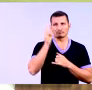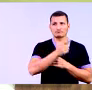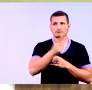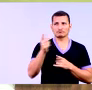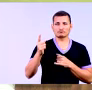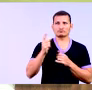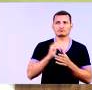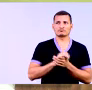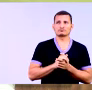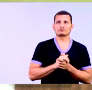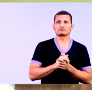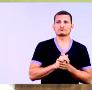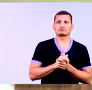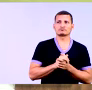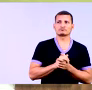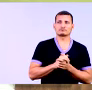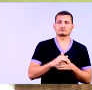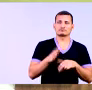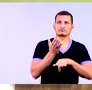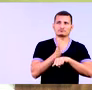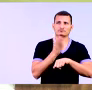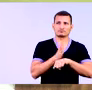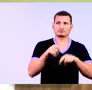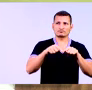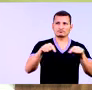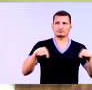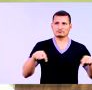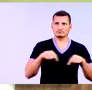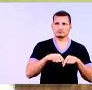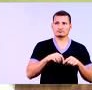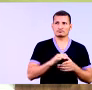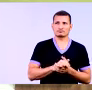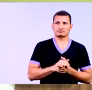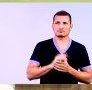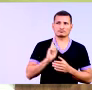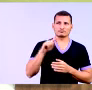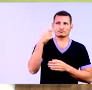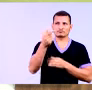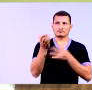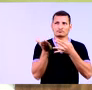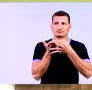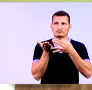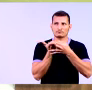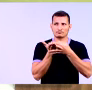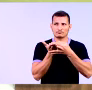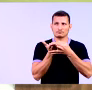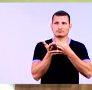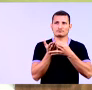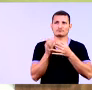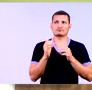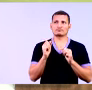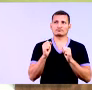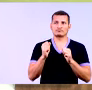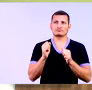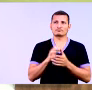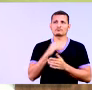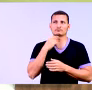vocês para a nossa atividade em sala. Após o intervalo, né, a gente pode